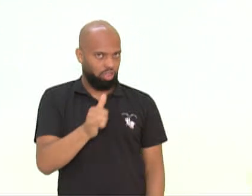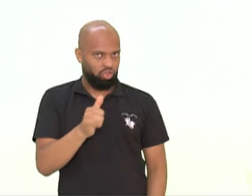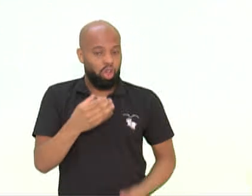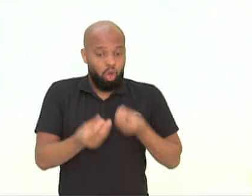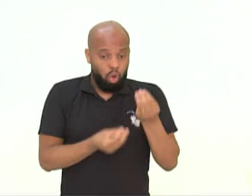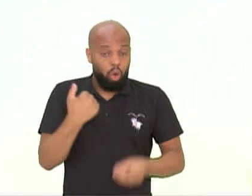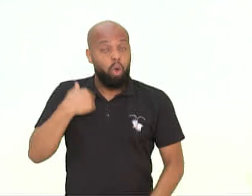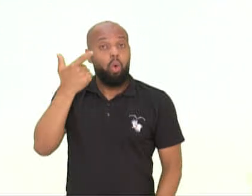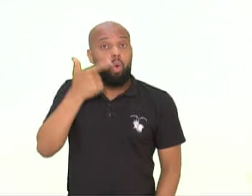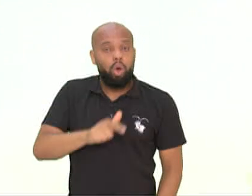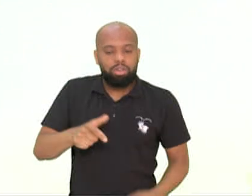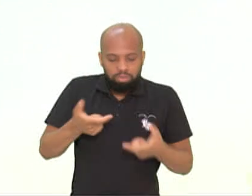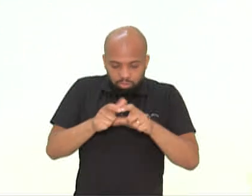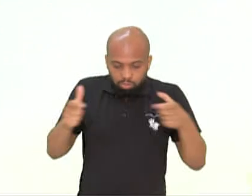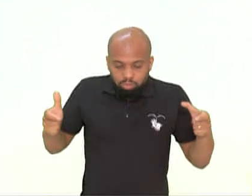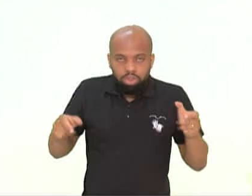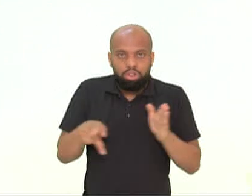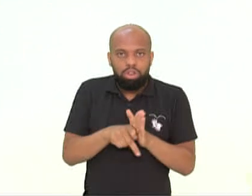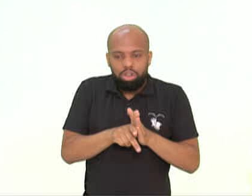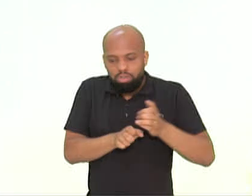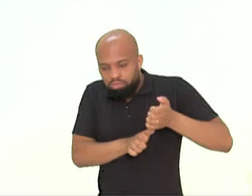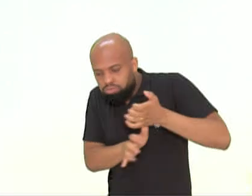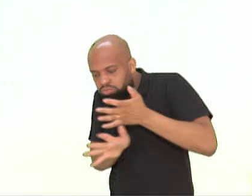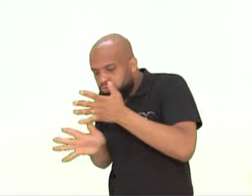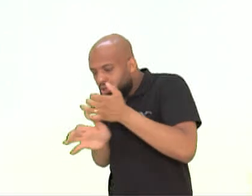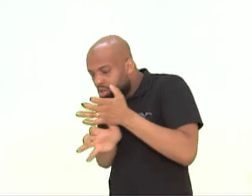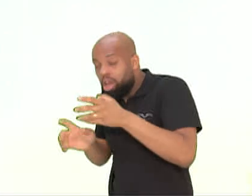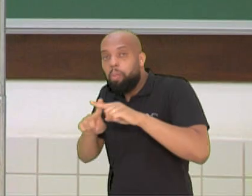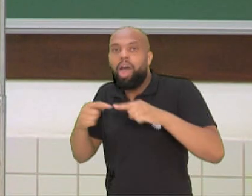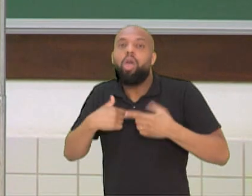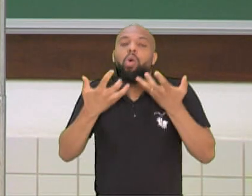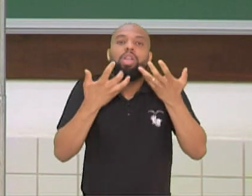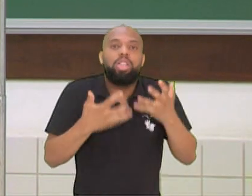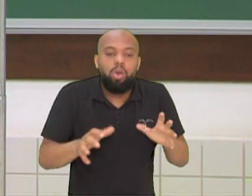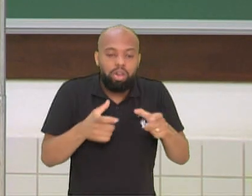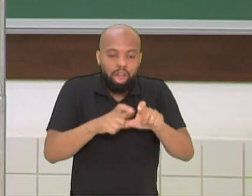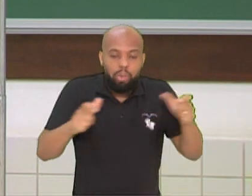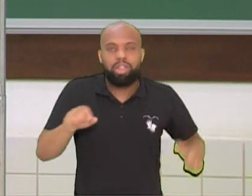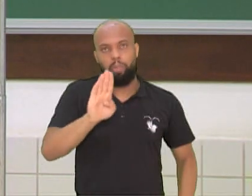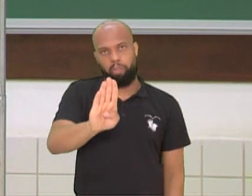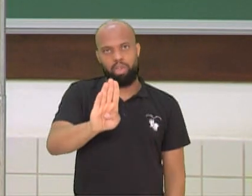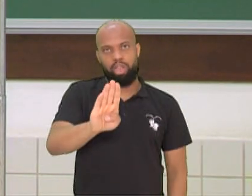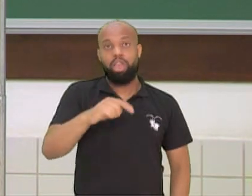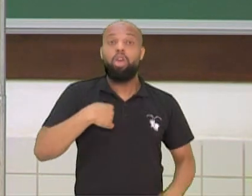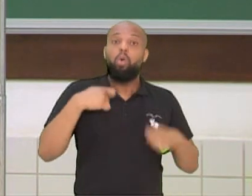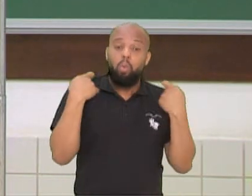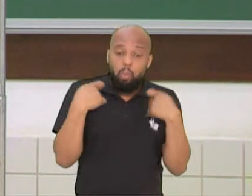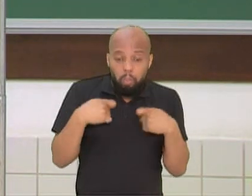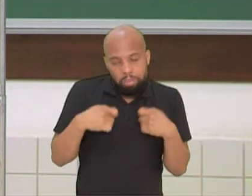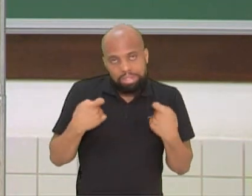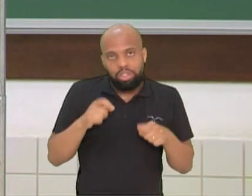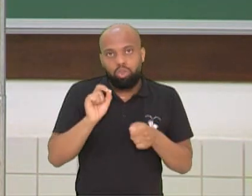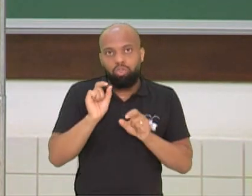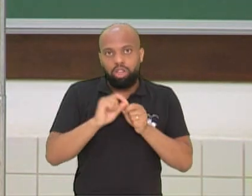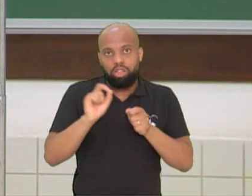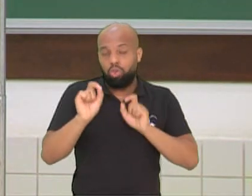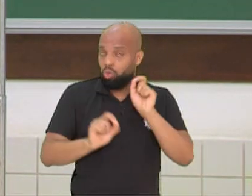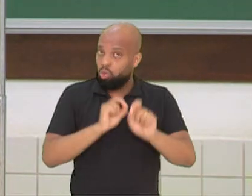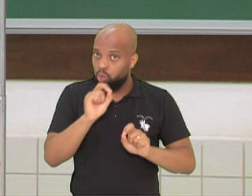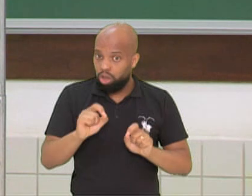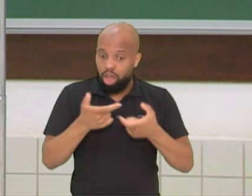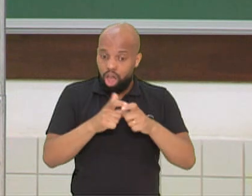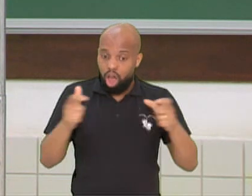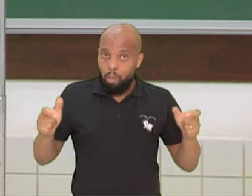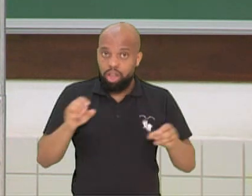consigo ampliar o fluxo magnético sem ampliar o campo? Posso ampliar o fluxo aumentando as áreas que ele atravessa. E uma